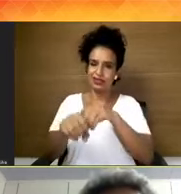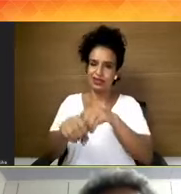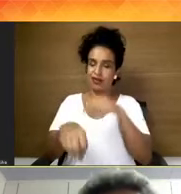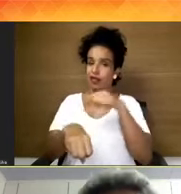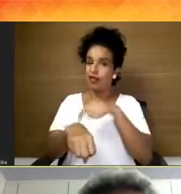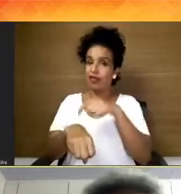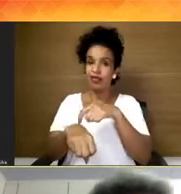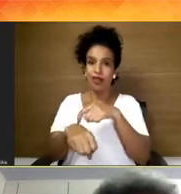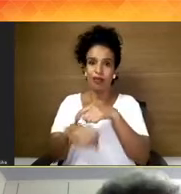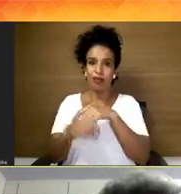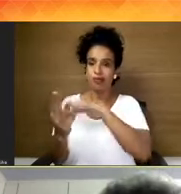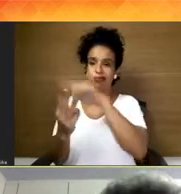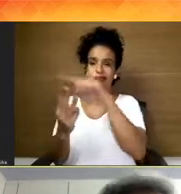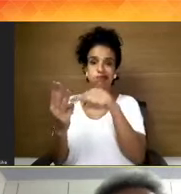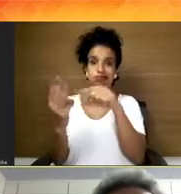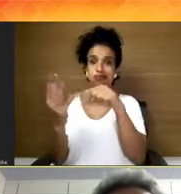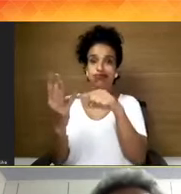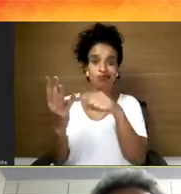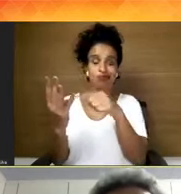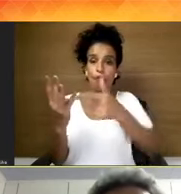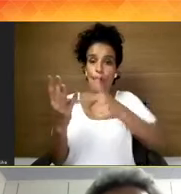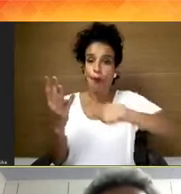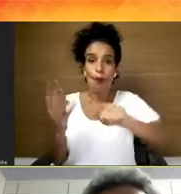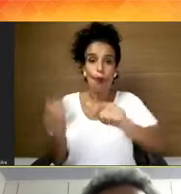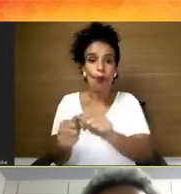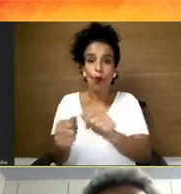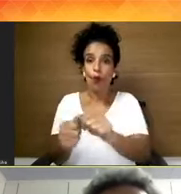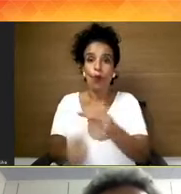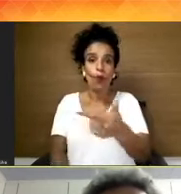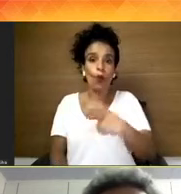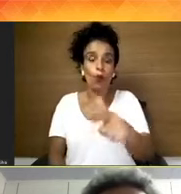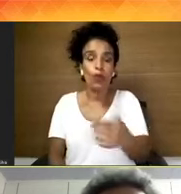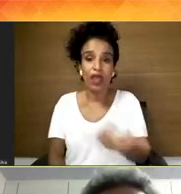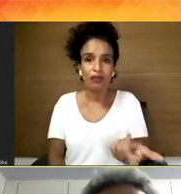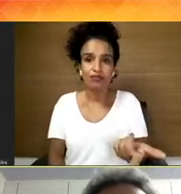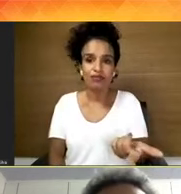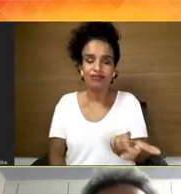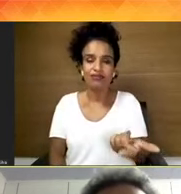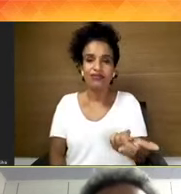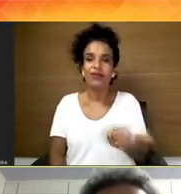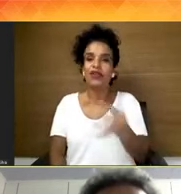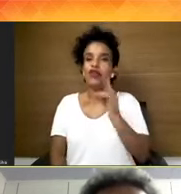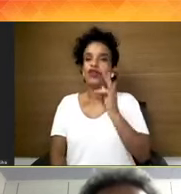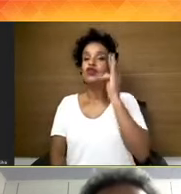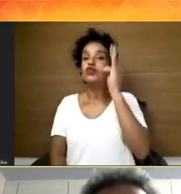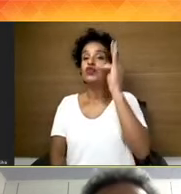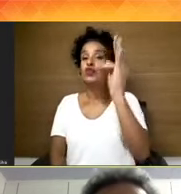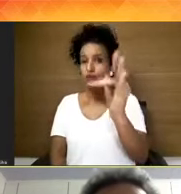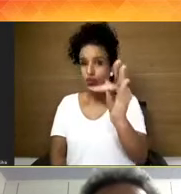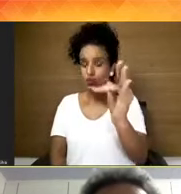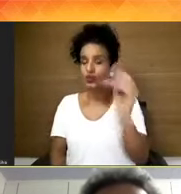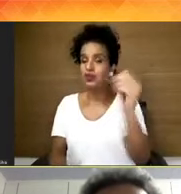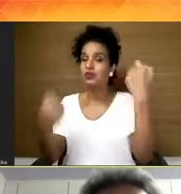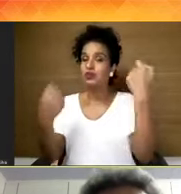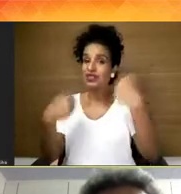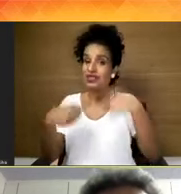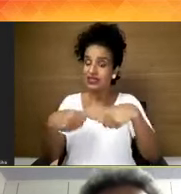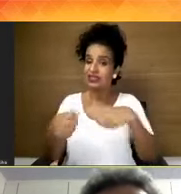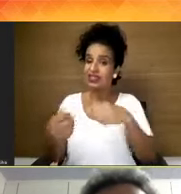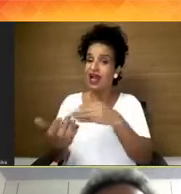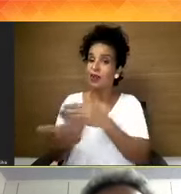ministro da educação. E temos colocado no horizonte a necessidade da aprovação do